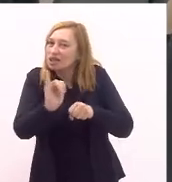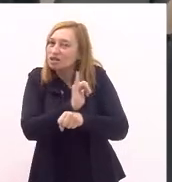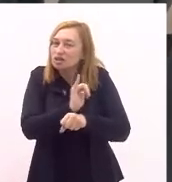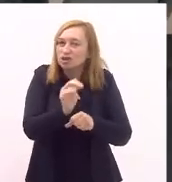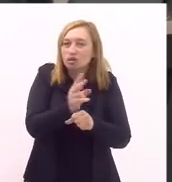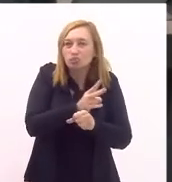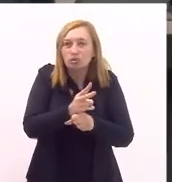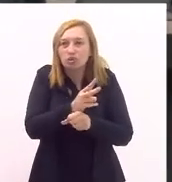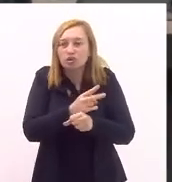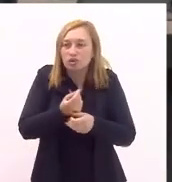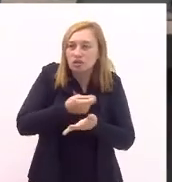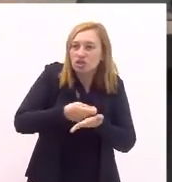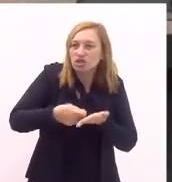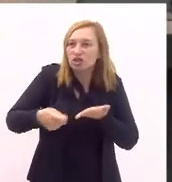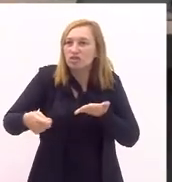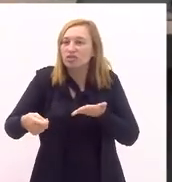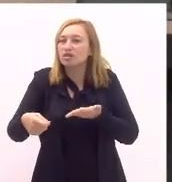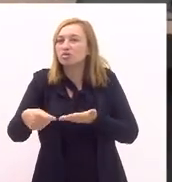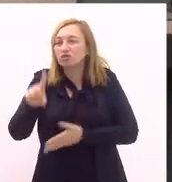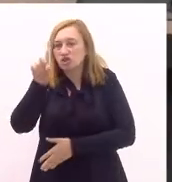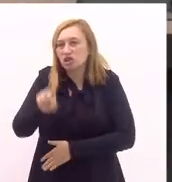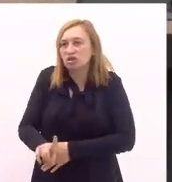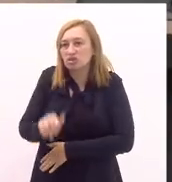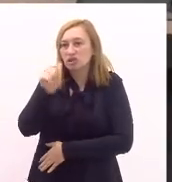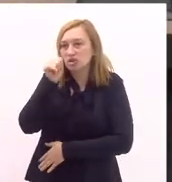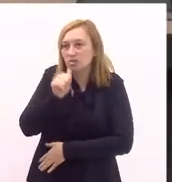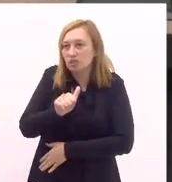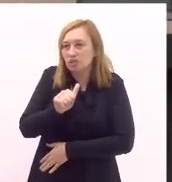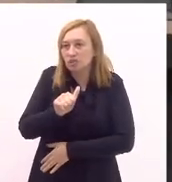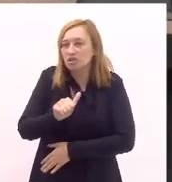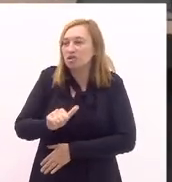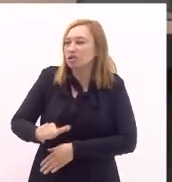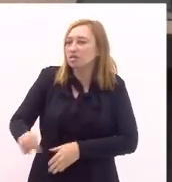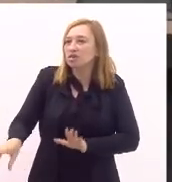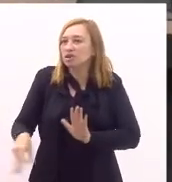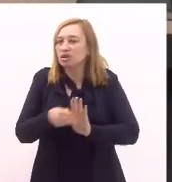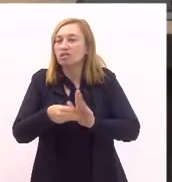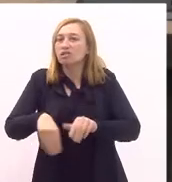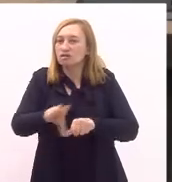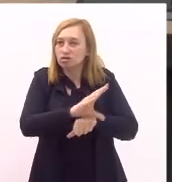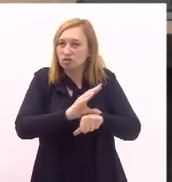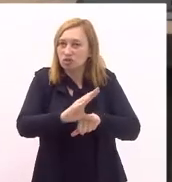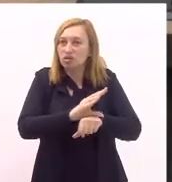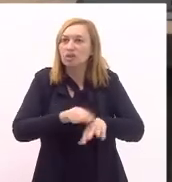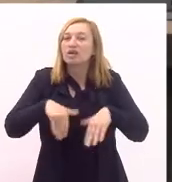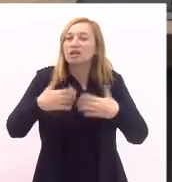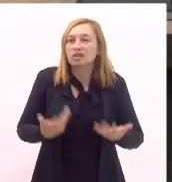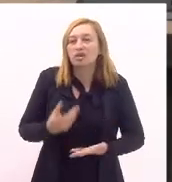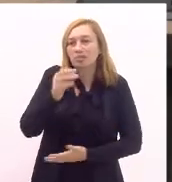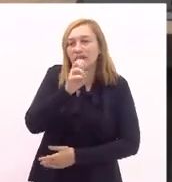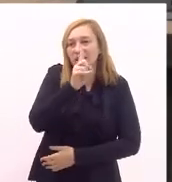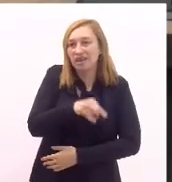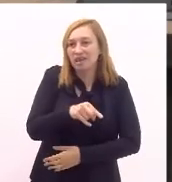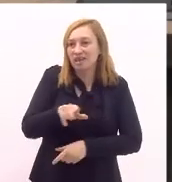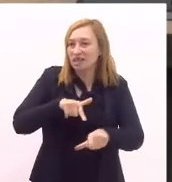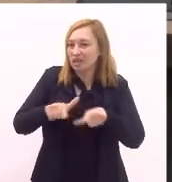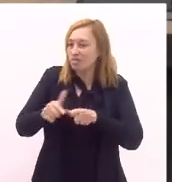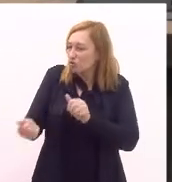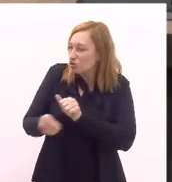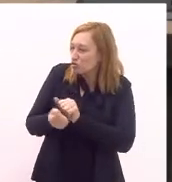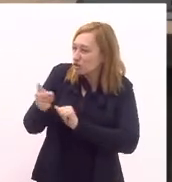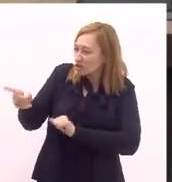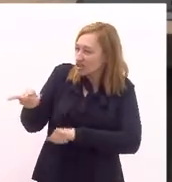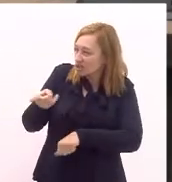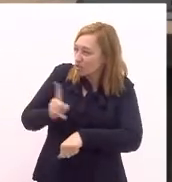e inscrevendo os direitos das mulheres na constituinte então o Bené até trabalhado com